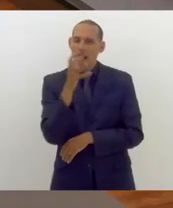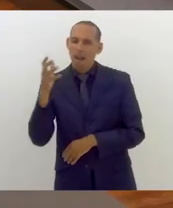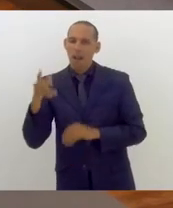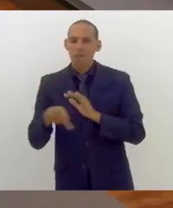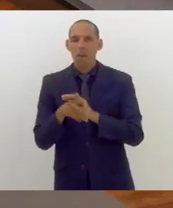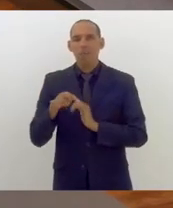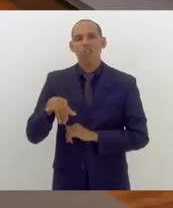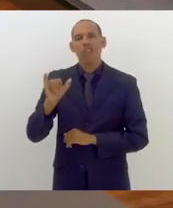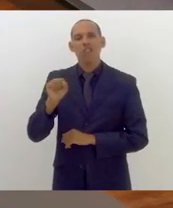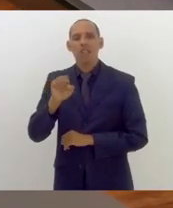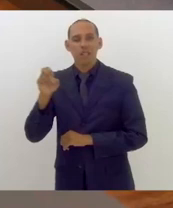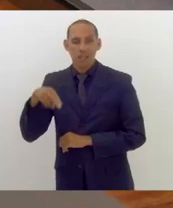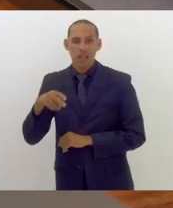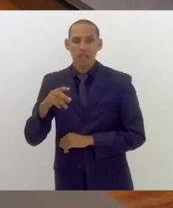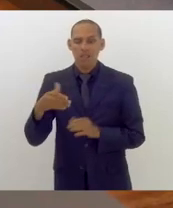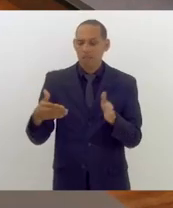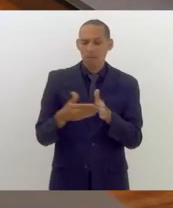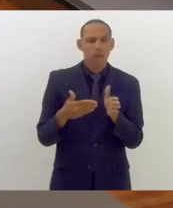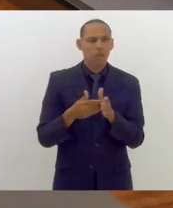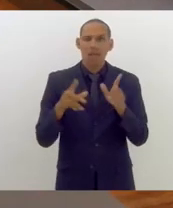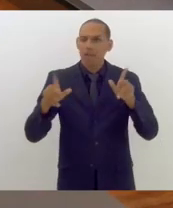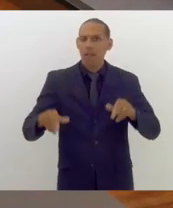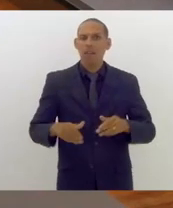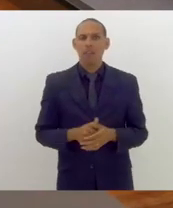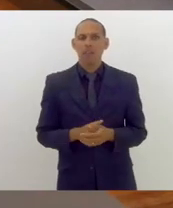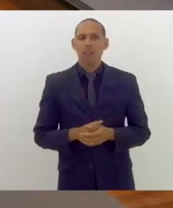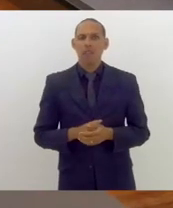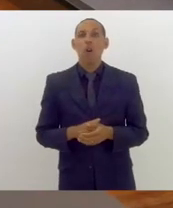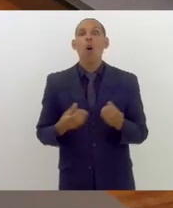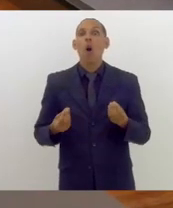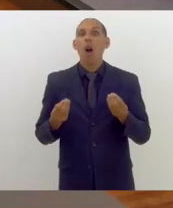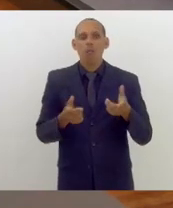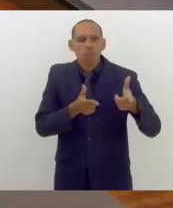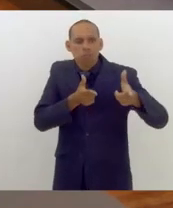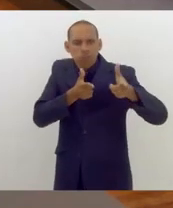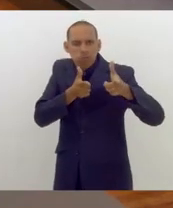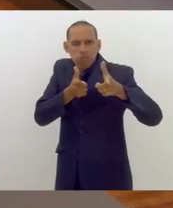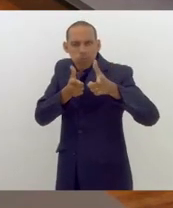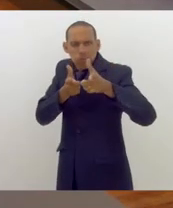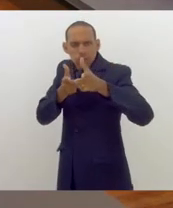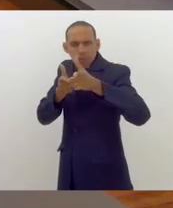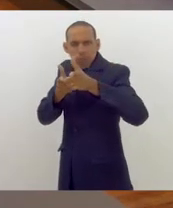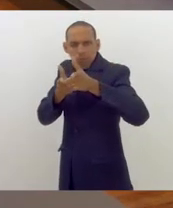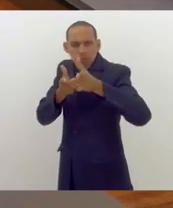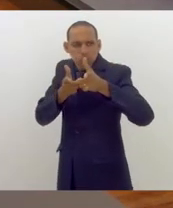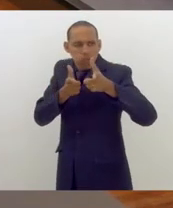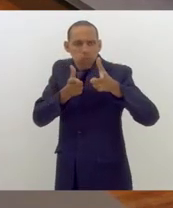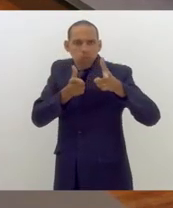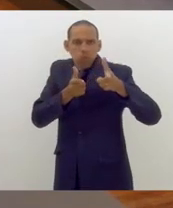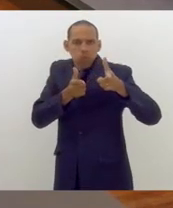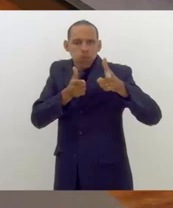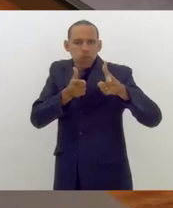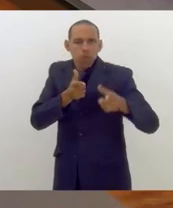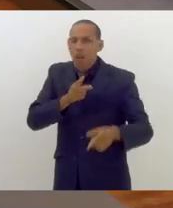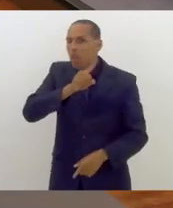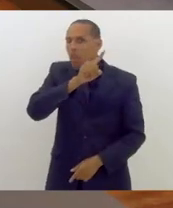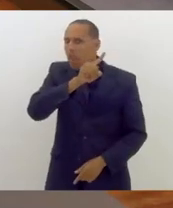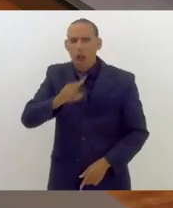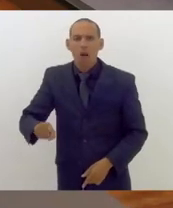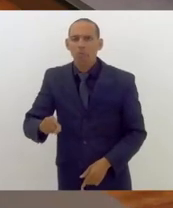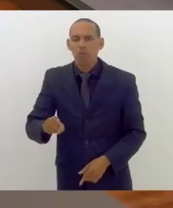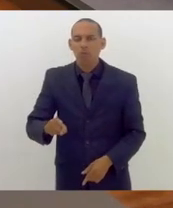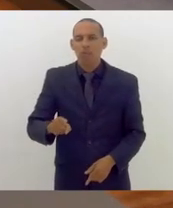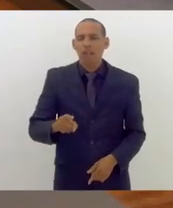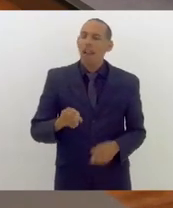Nós também fomos impedido na época com o armamento de não oficialmente este